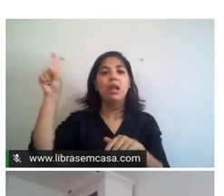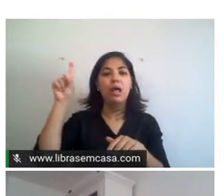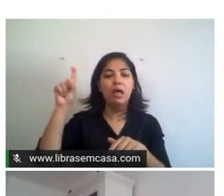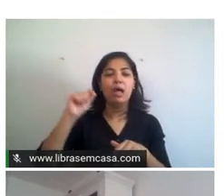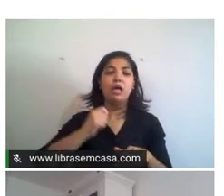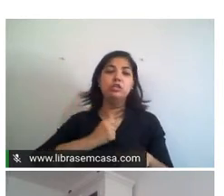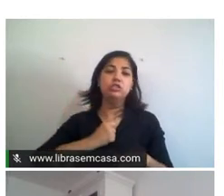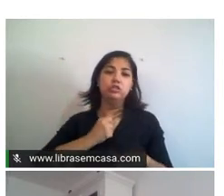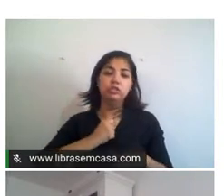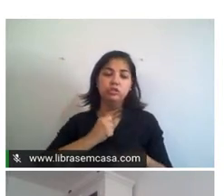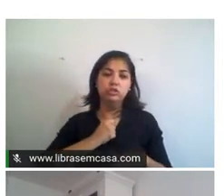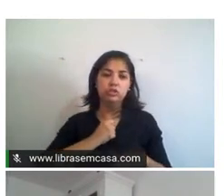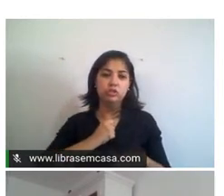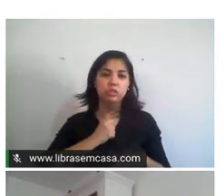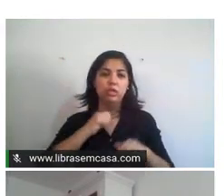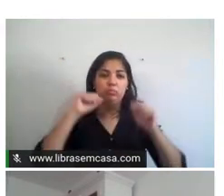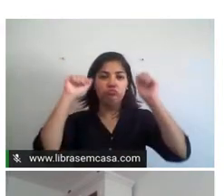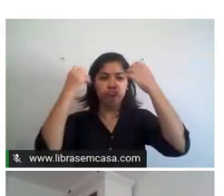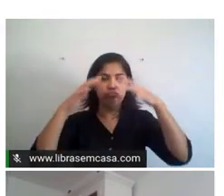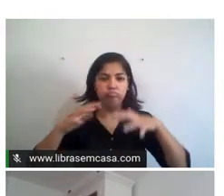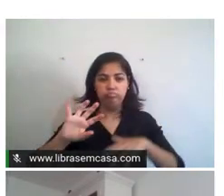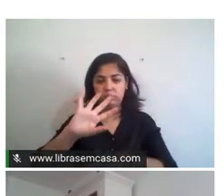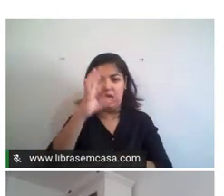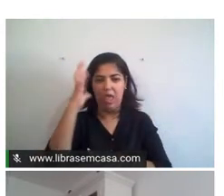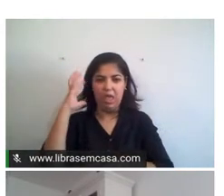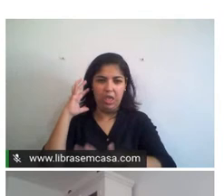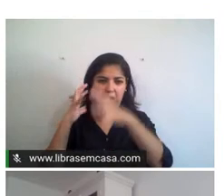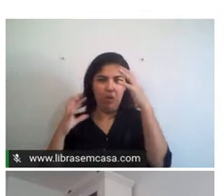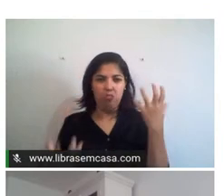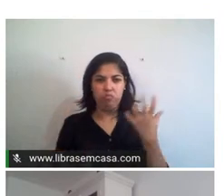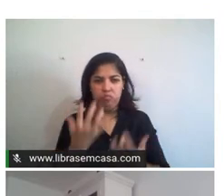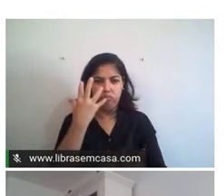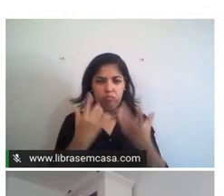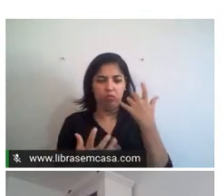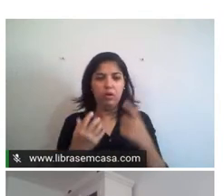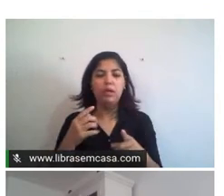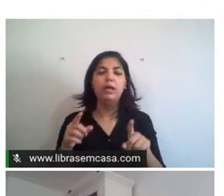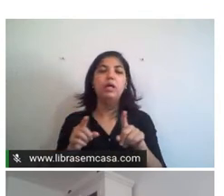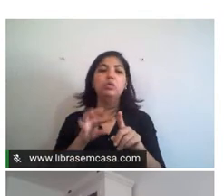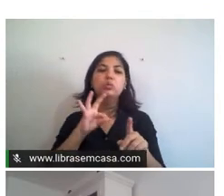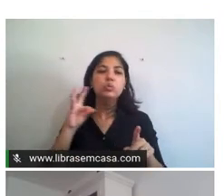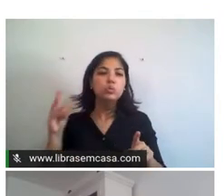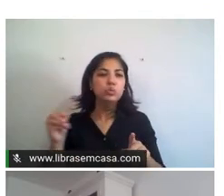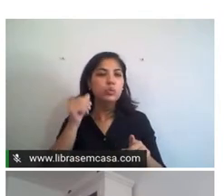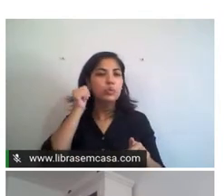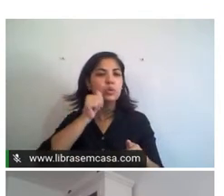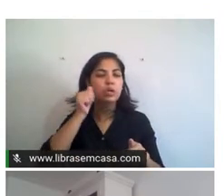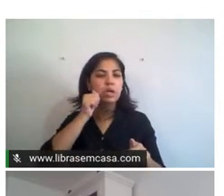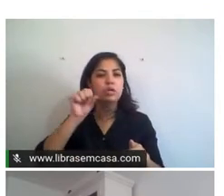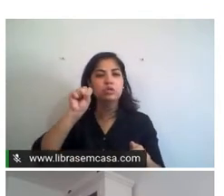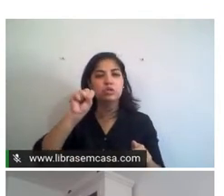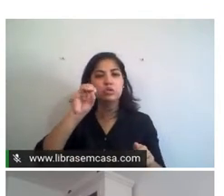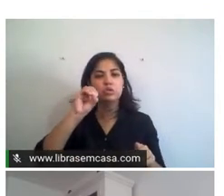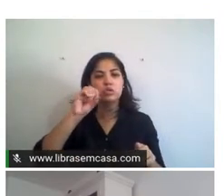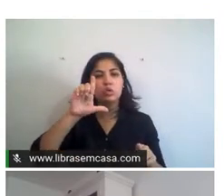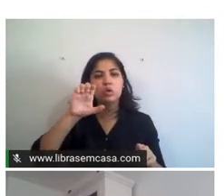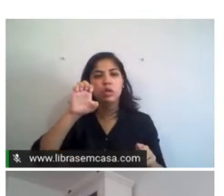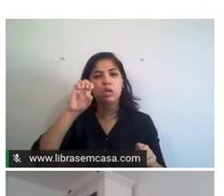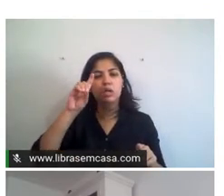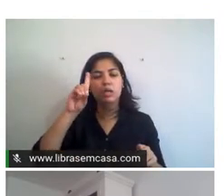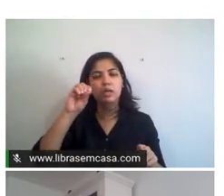incêndios, toda a fala da Soledad aqui embaixo, falando sobre os problemas que são